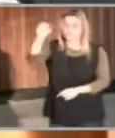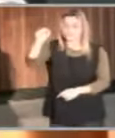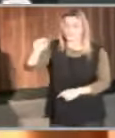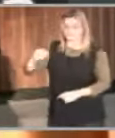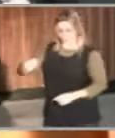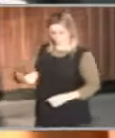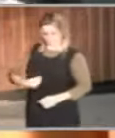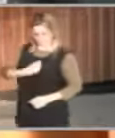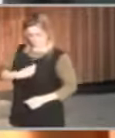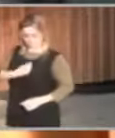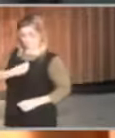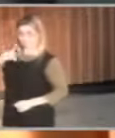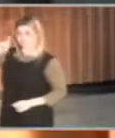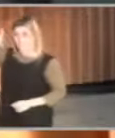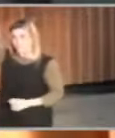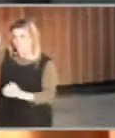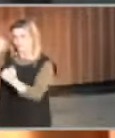presença do Senhor